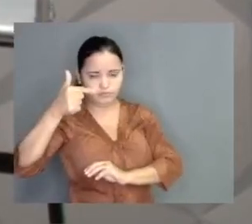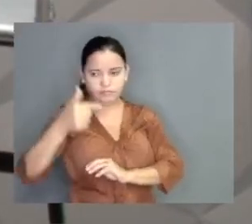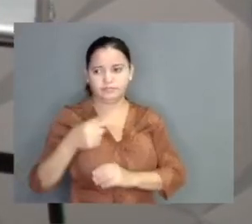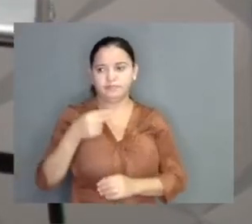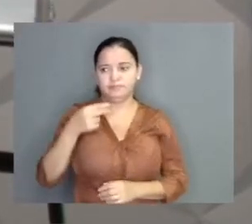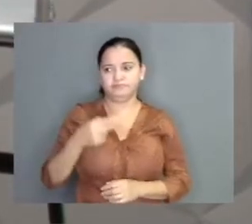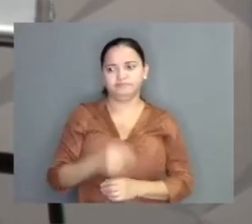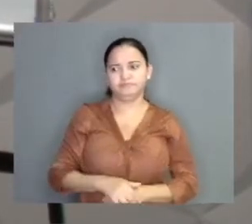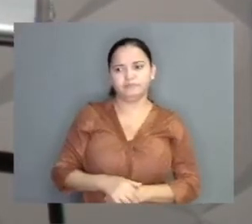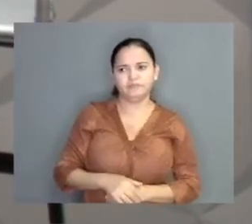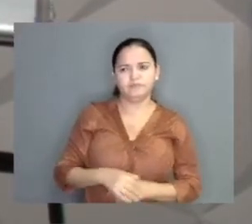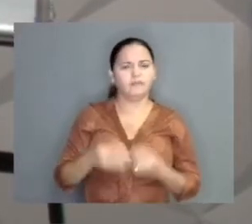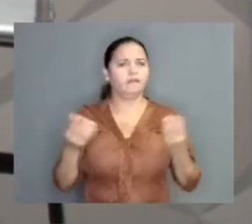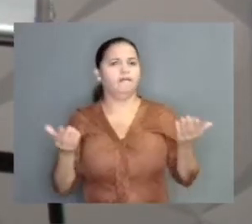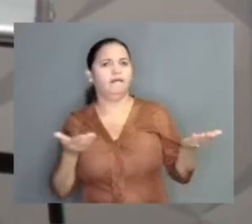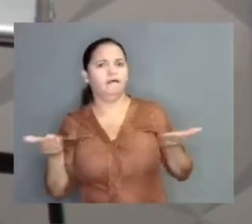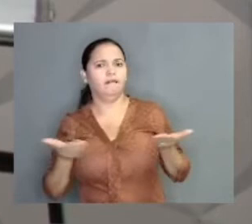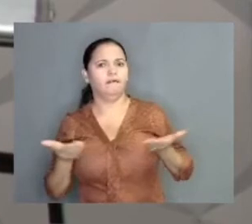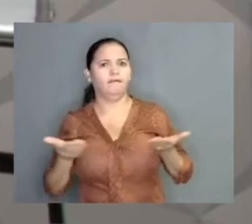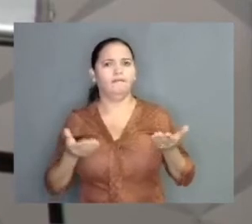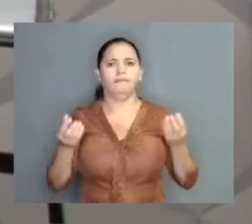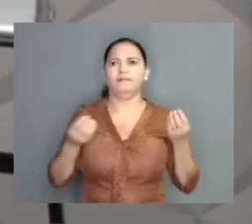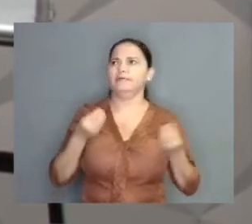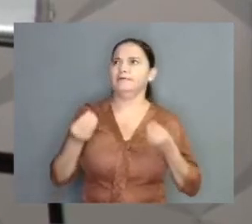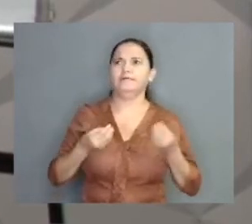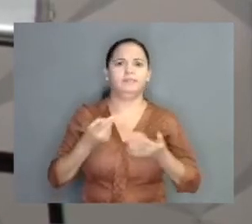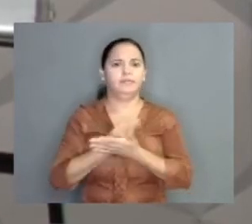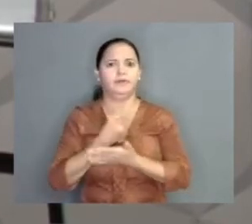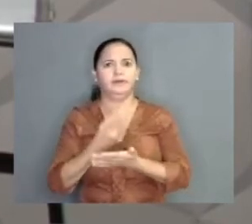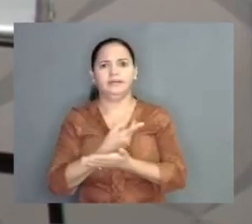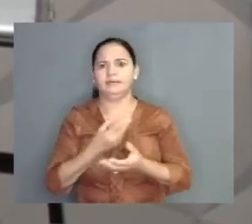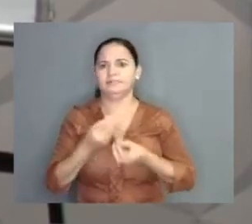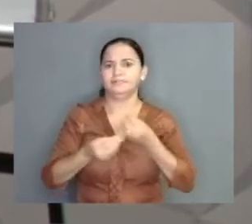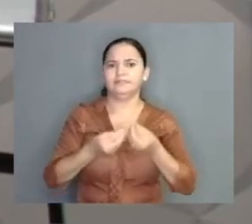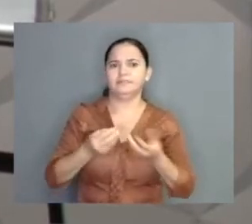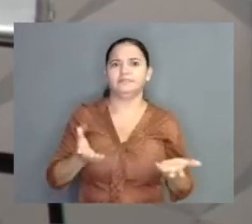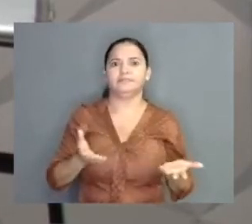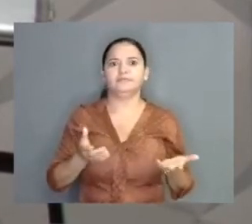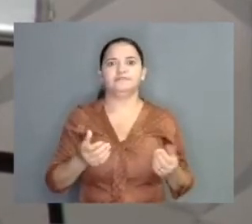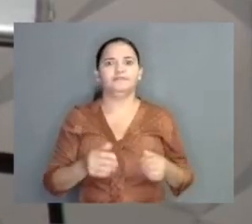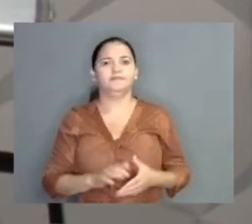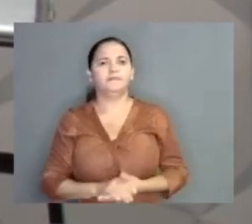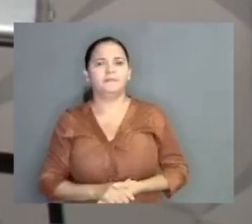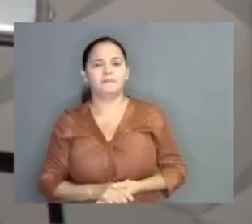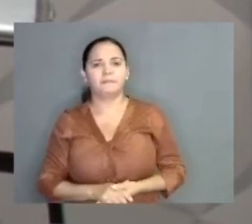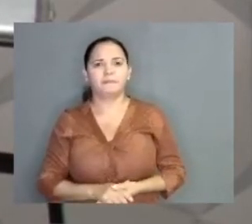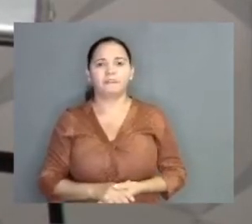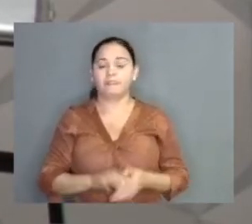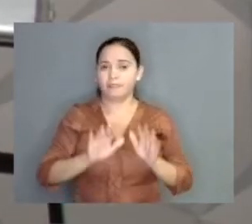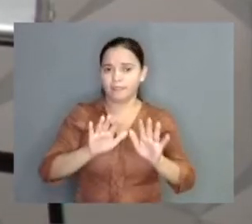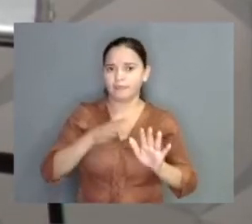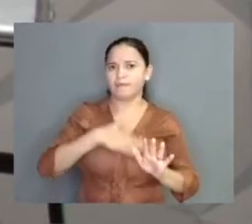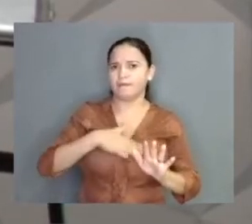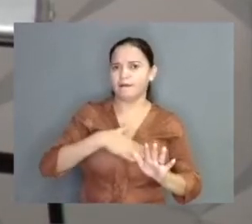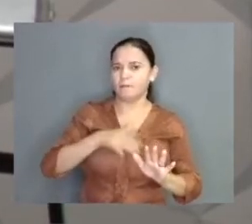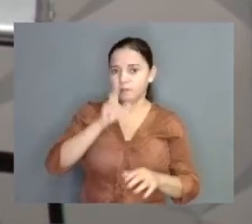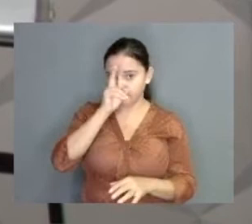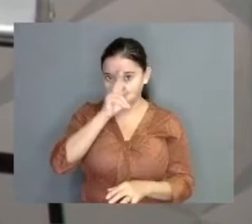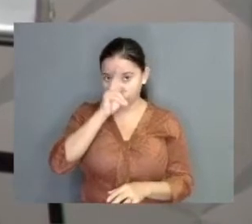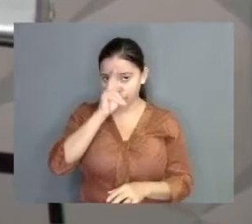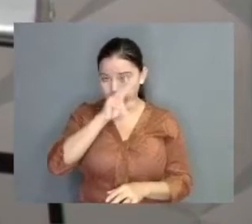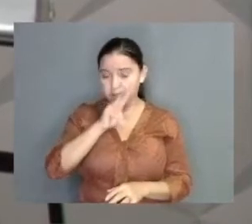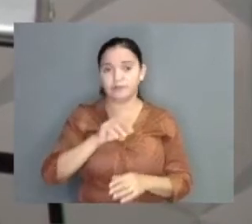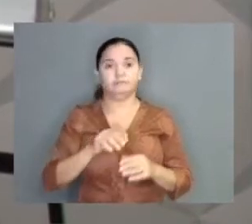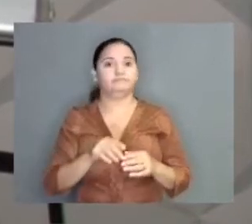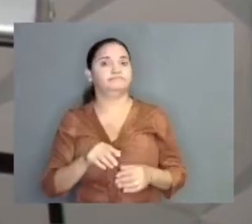porque tá no denominador. Calma. Calma, por quê? Vê. Lembra que o expoente, quando está na